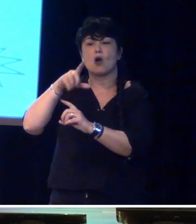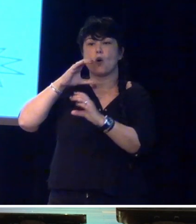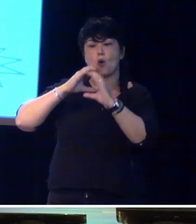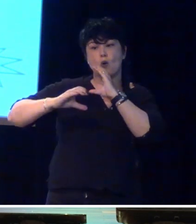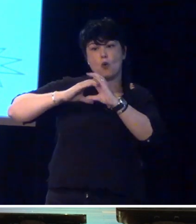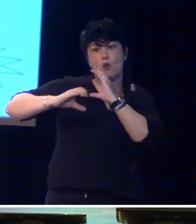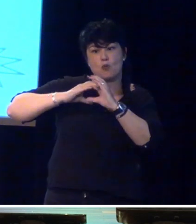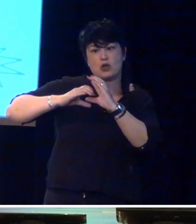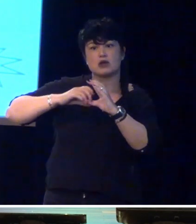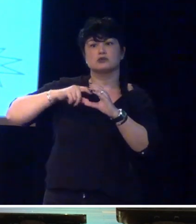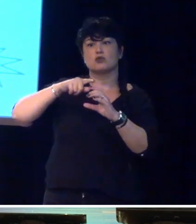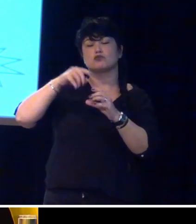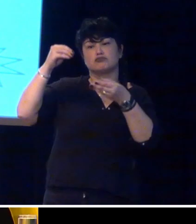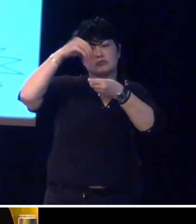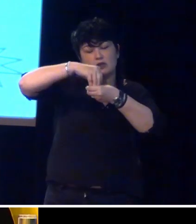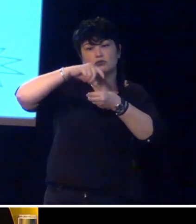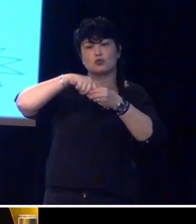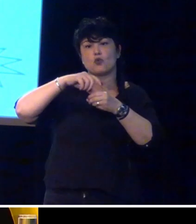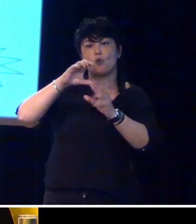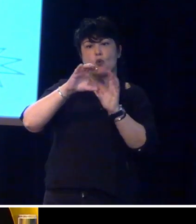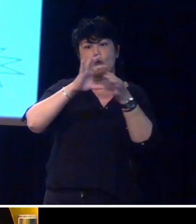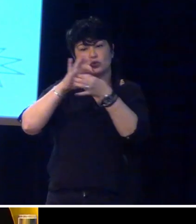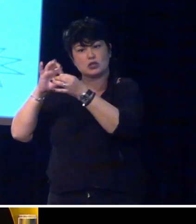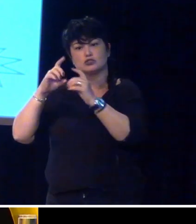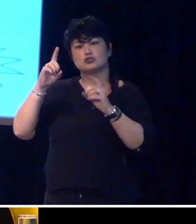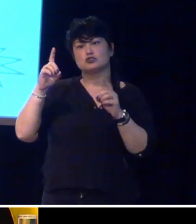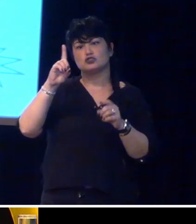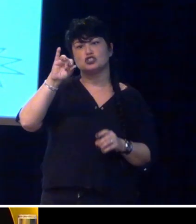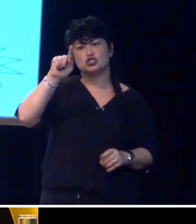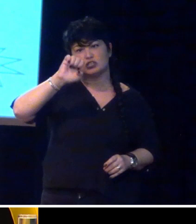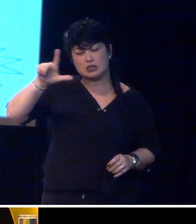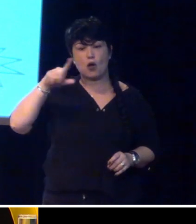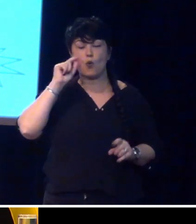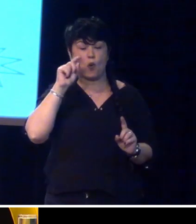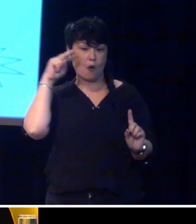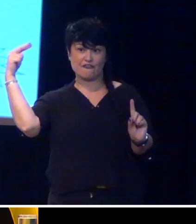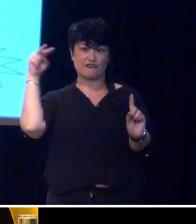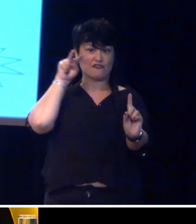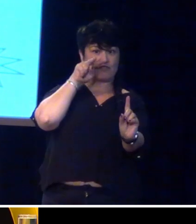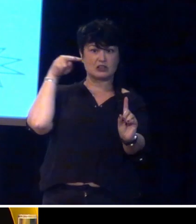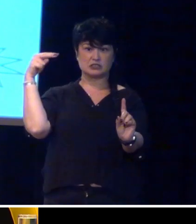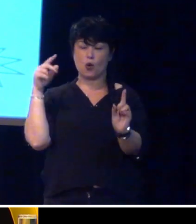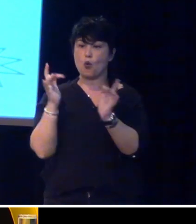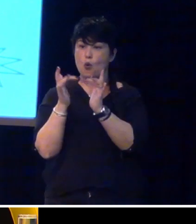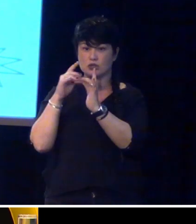no contexto digital, ampliada pela possibilidade de contato visual imediato.